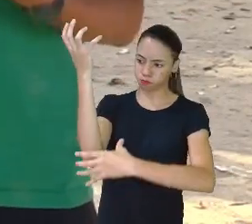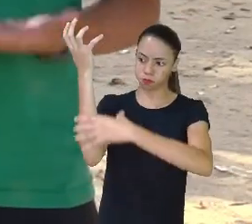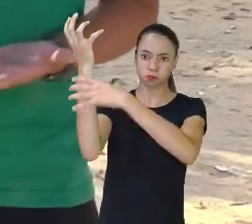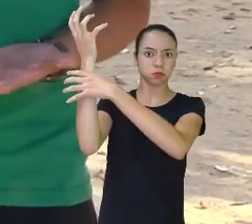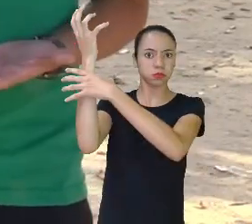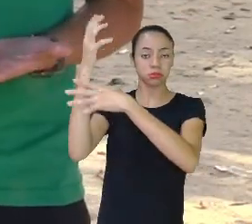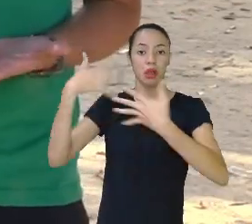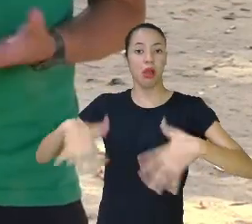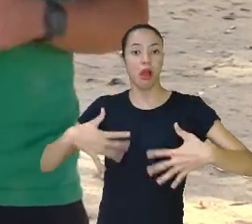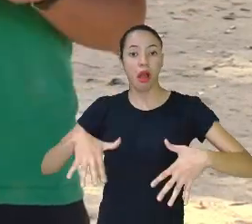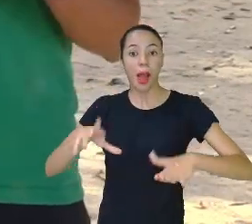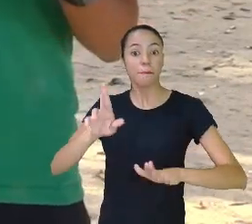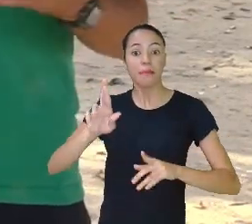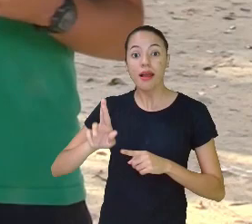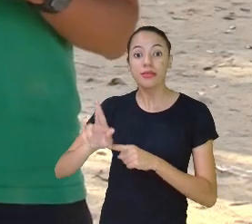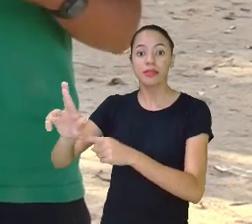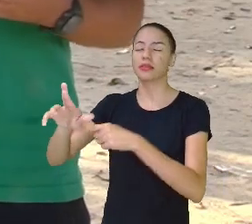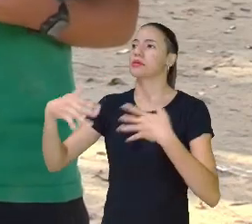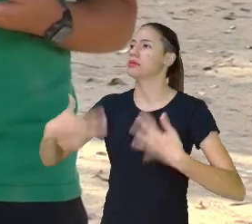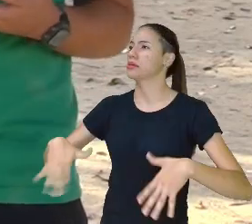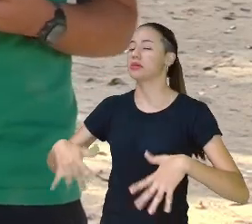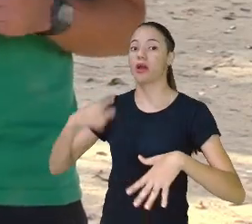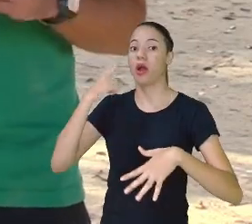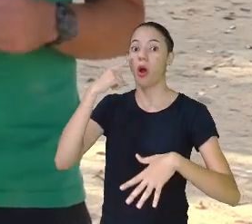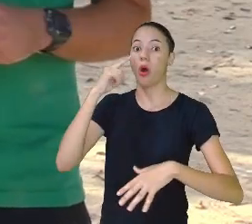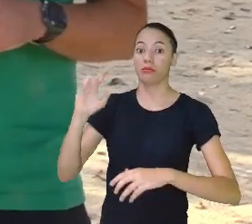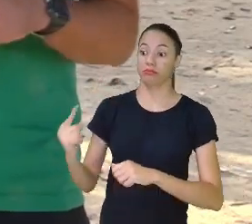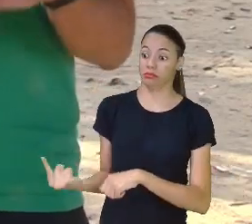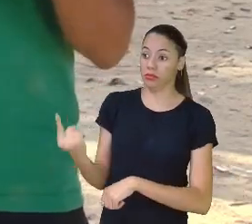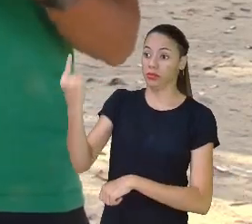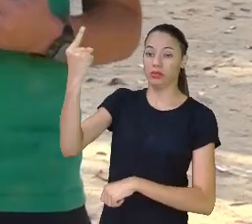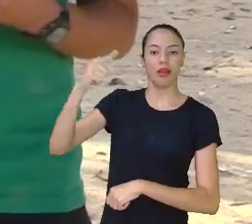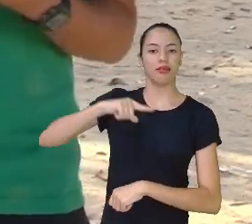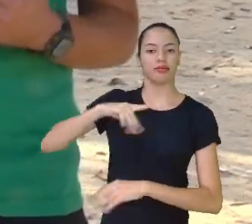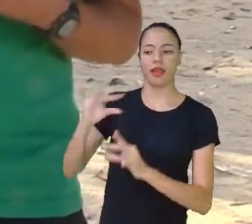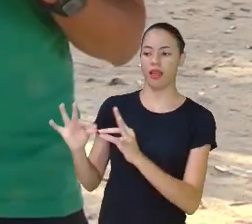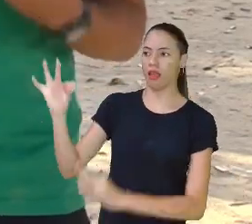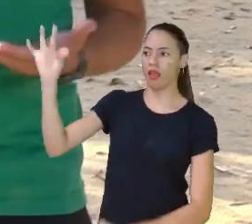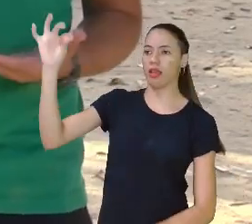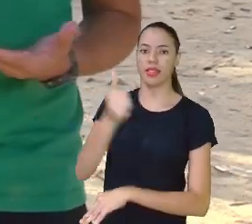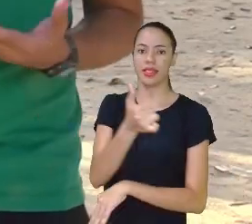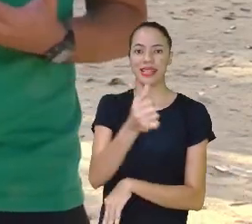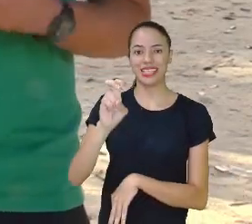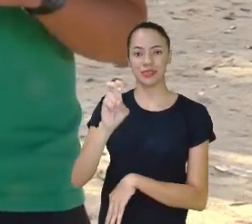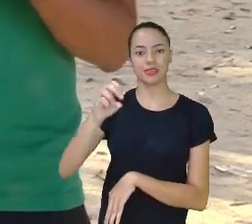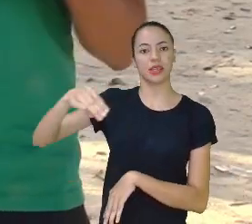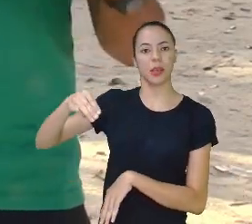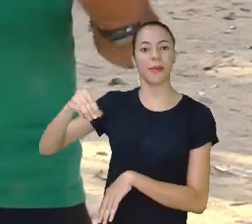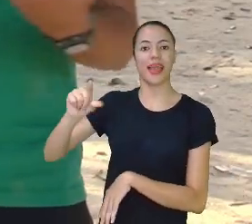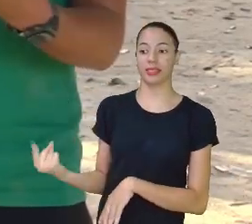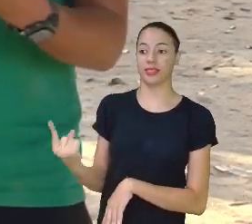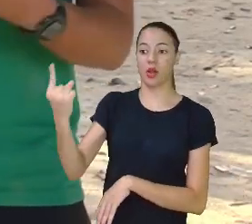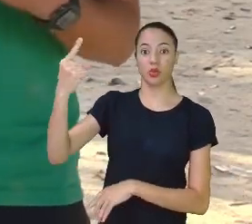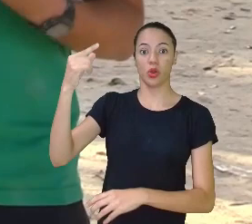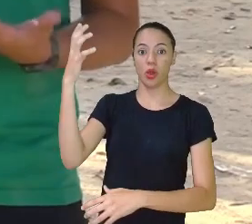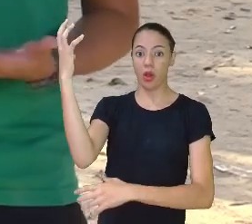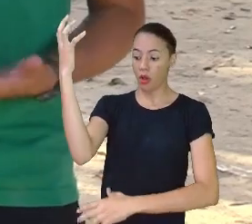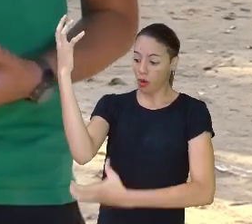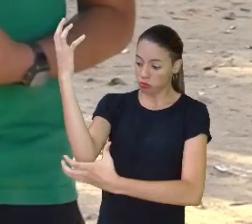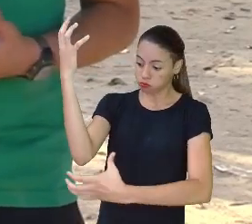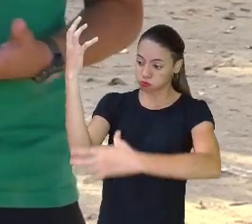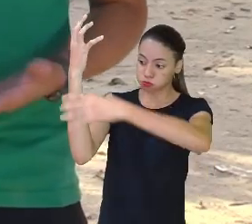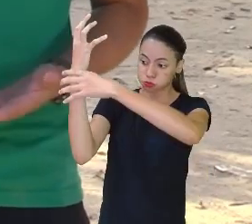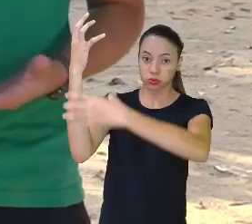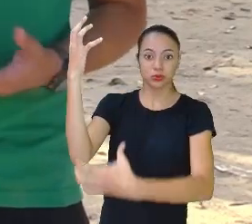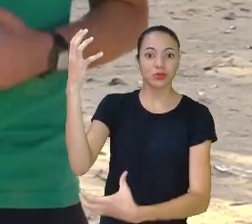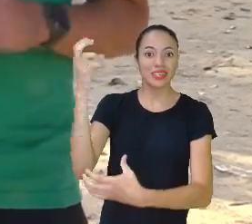a grandeza dela. Só para vocês entenderem, ela tem cerca de 15 metros de altura e o tronco dela tem 5